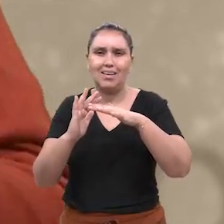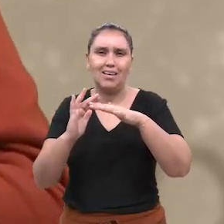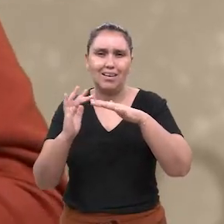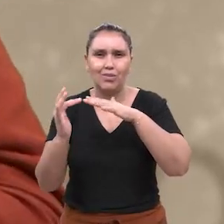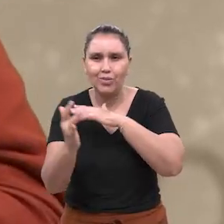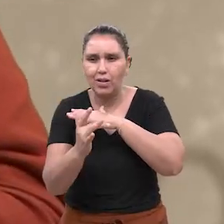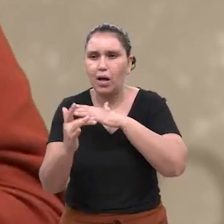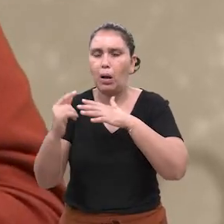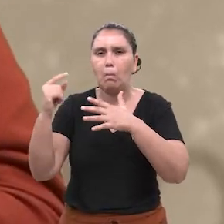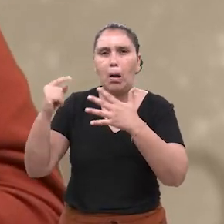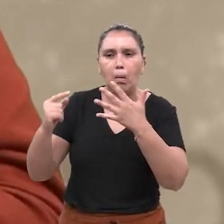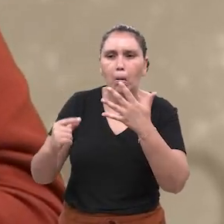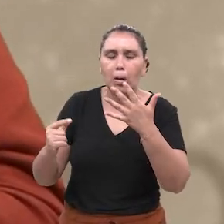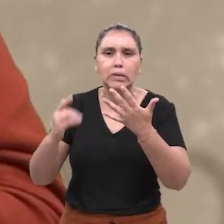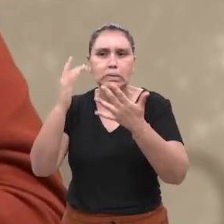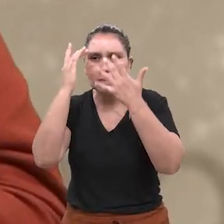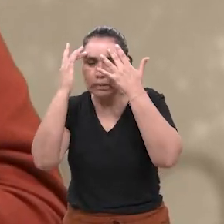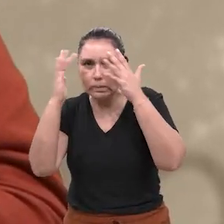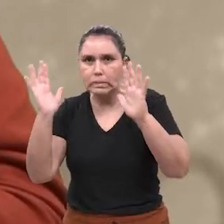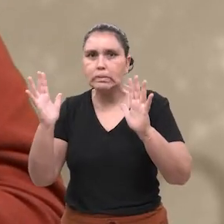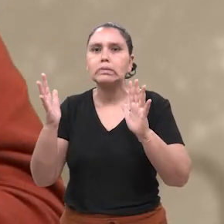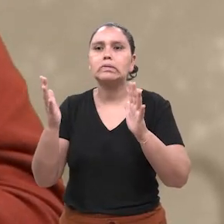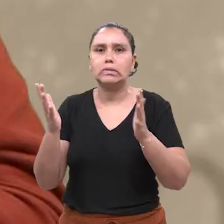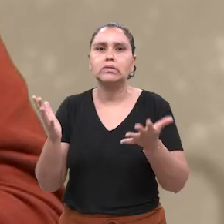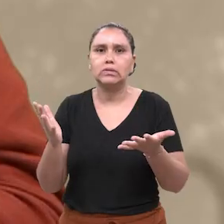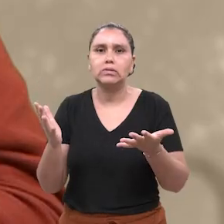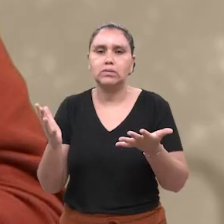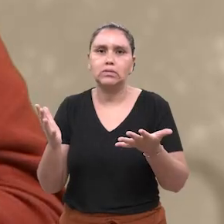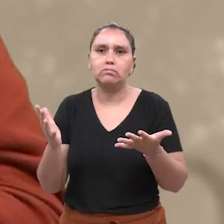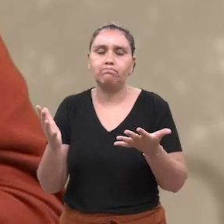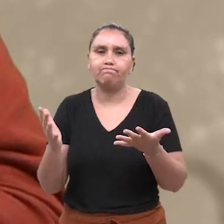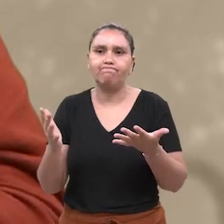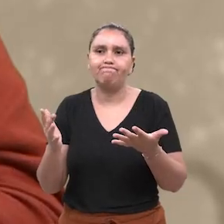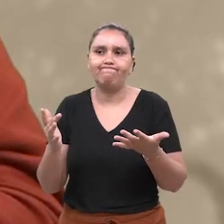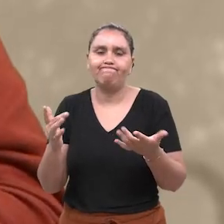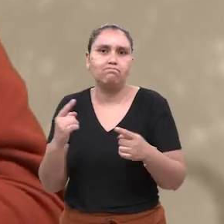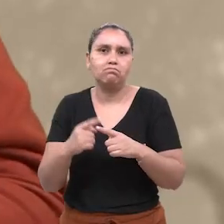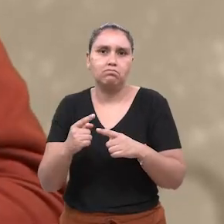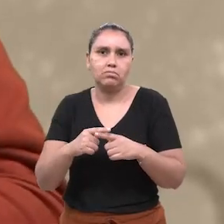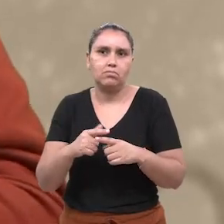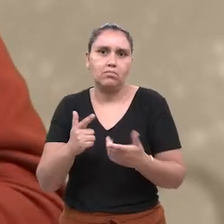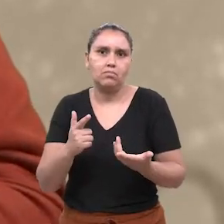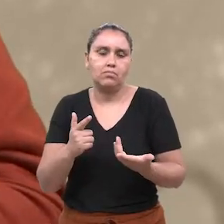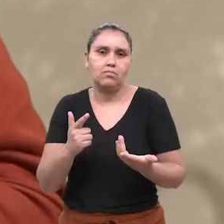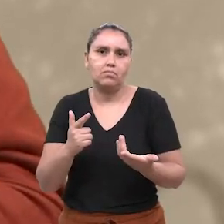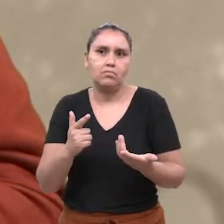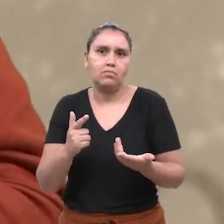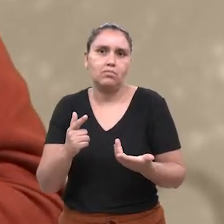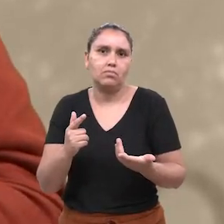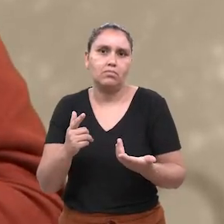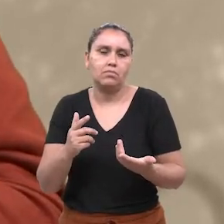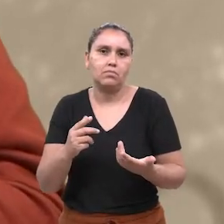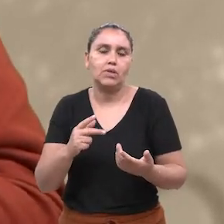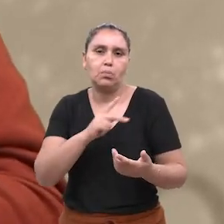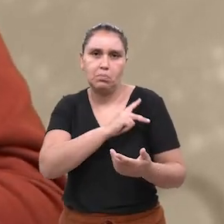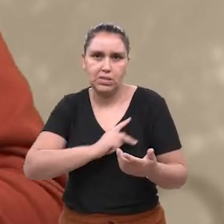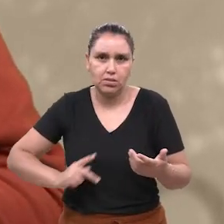poder acessar esse benefício do qual o governo federal estava